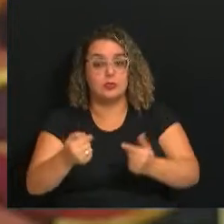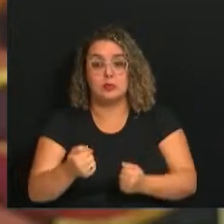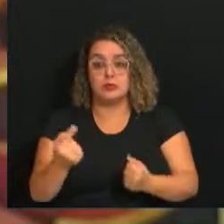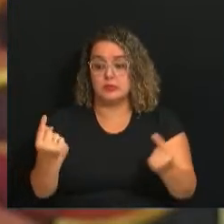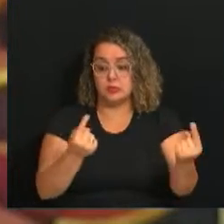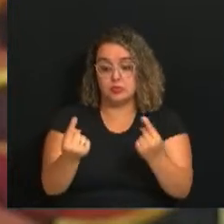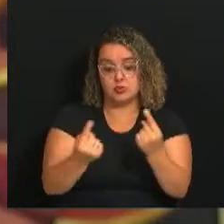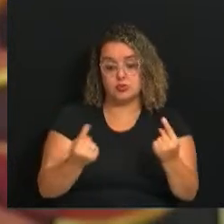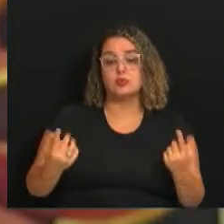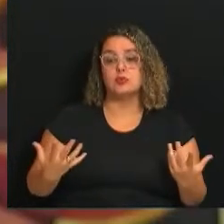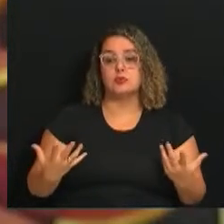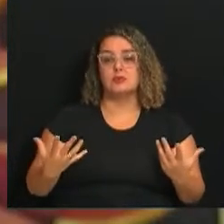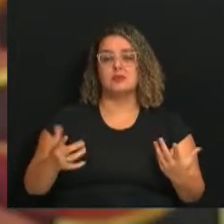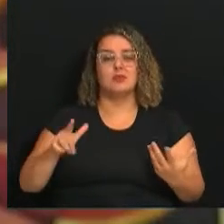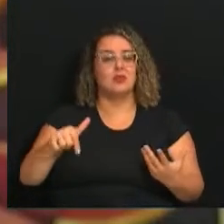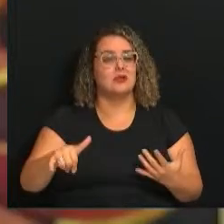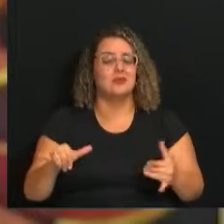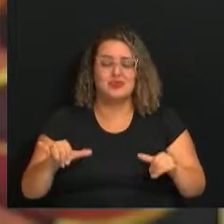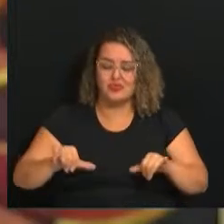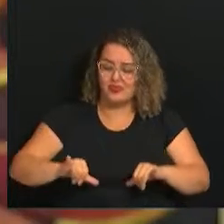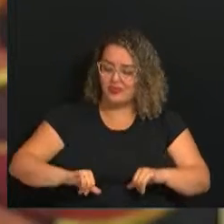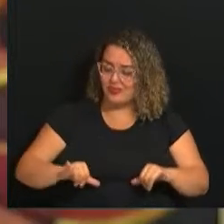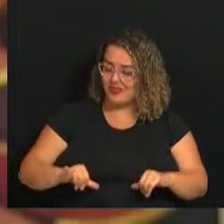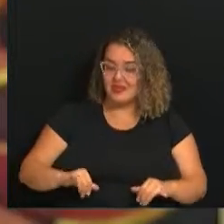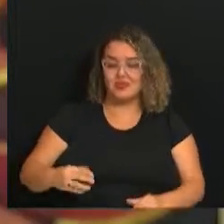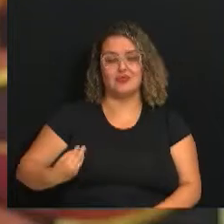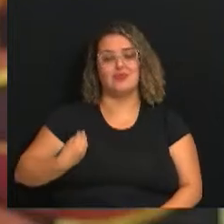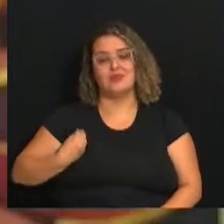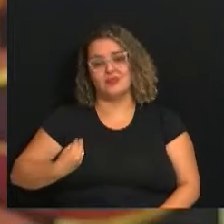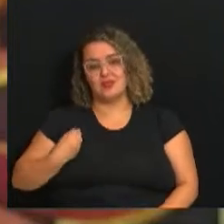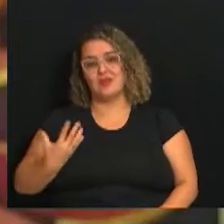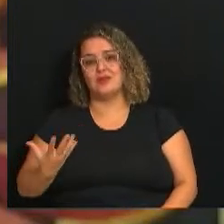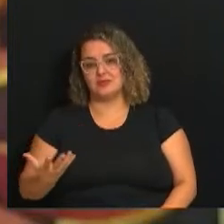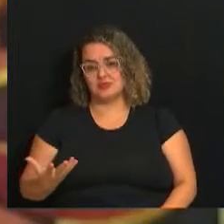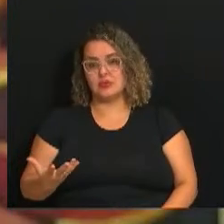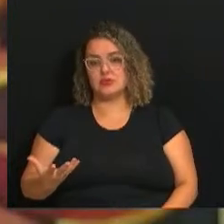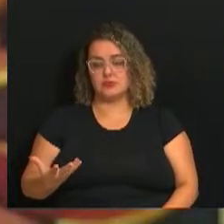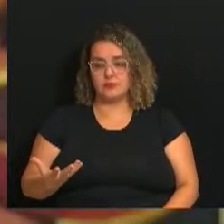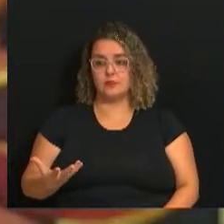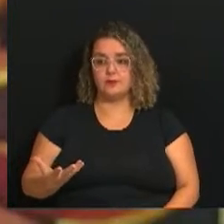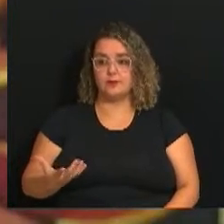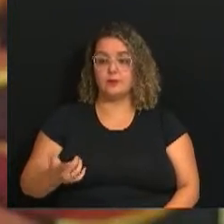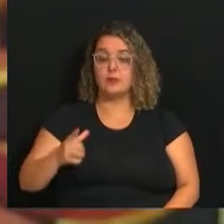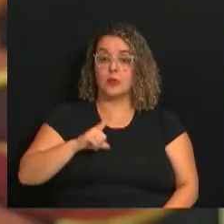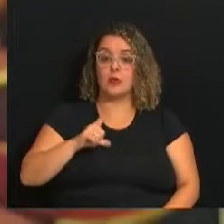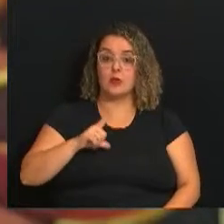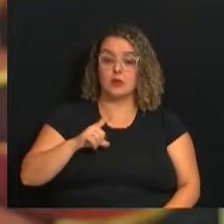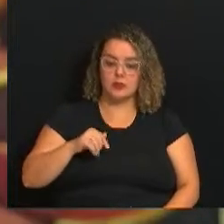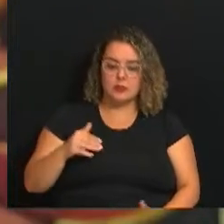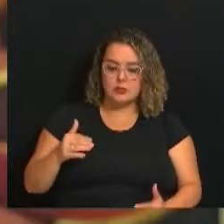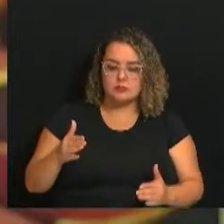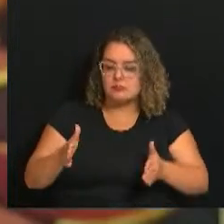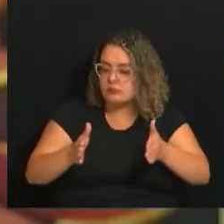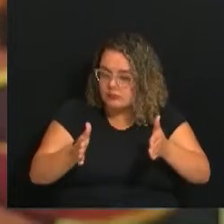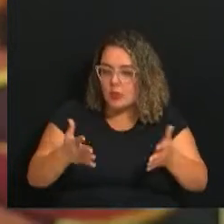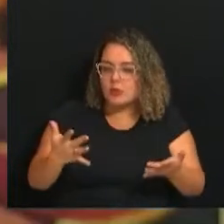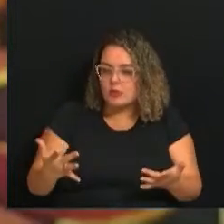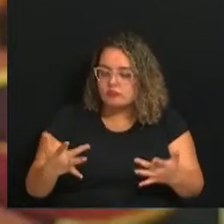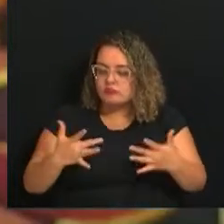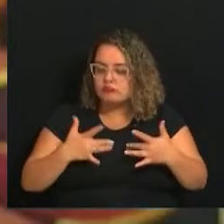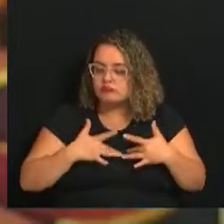Lumumba, né? Assim, ele foi atravessado por Basquiat, ele costuma dizer isso. Eu acho que eu fui atravessado pela obra dele e por